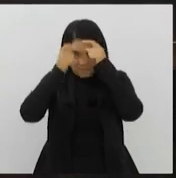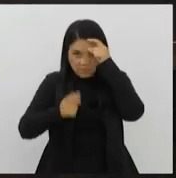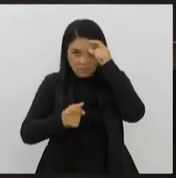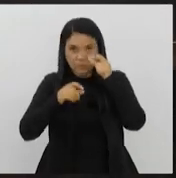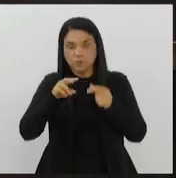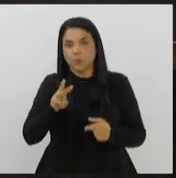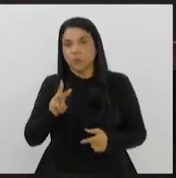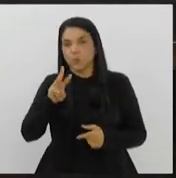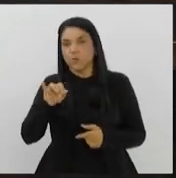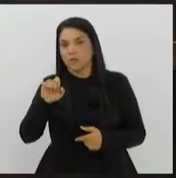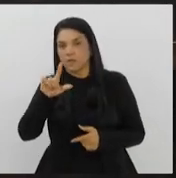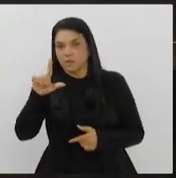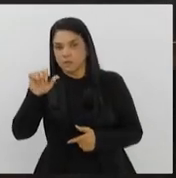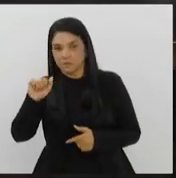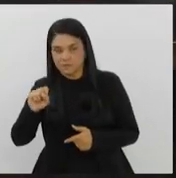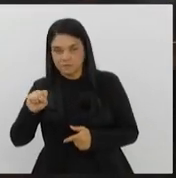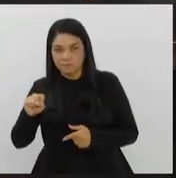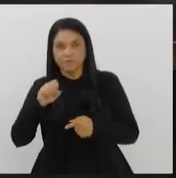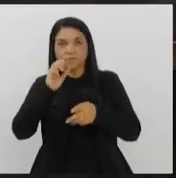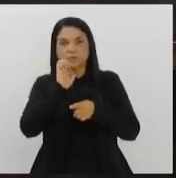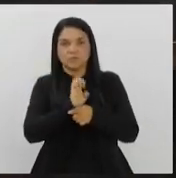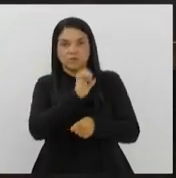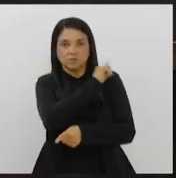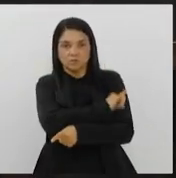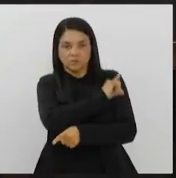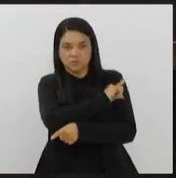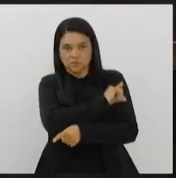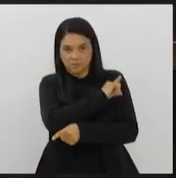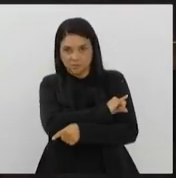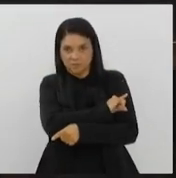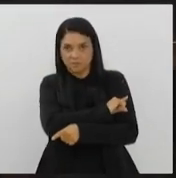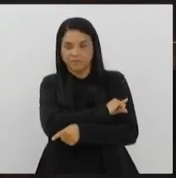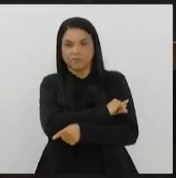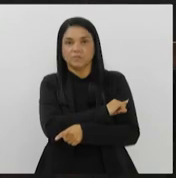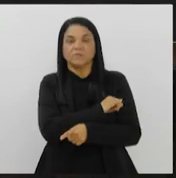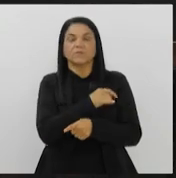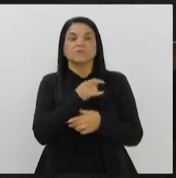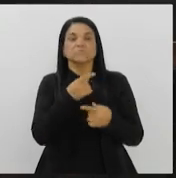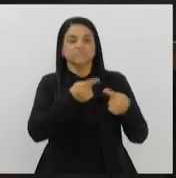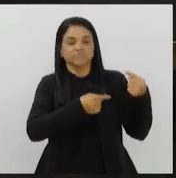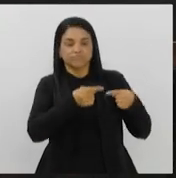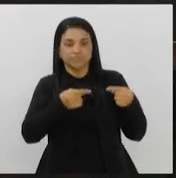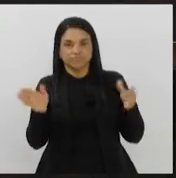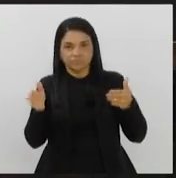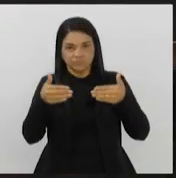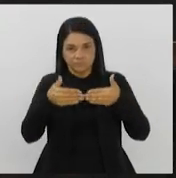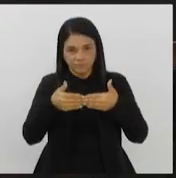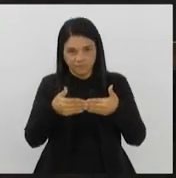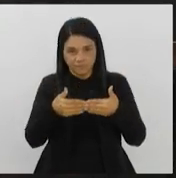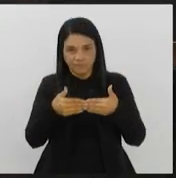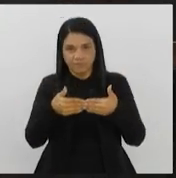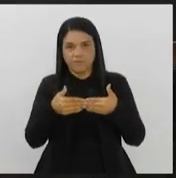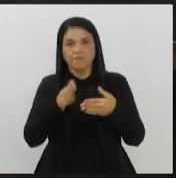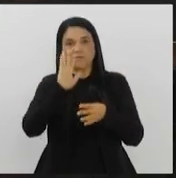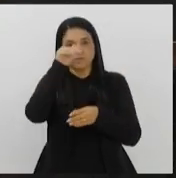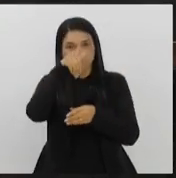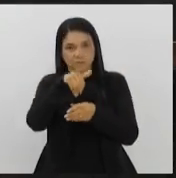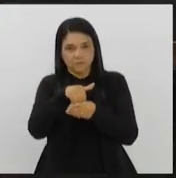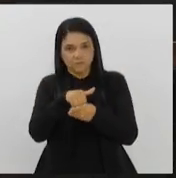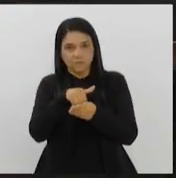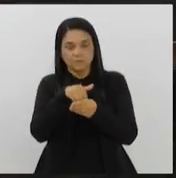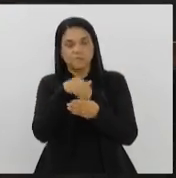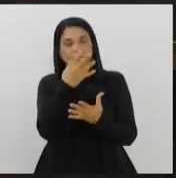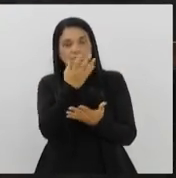âmbito do Estado do Rio de Janeiro. Em discussão. No evento, quem queira discutir, encerrada a discussão. Em votação, os